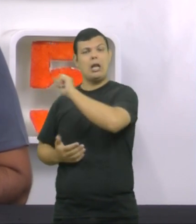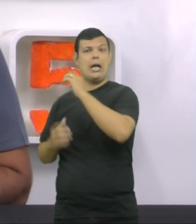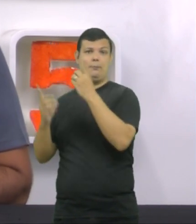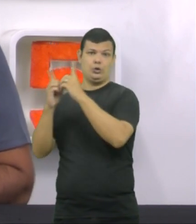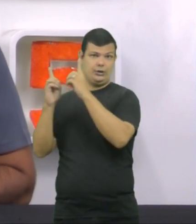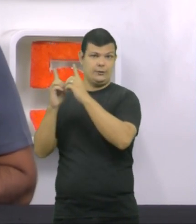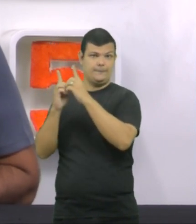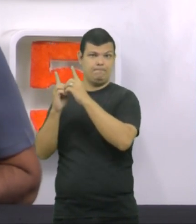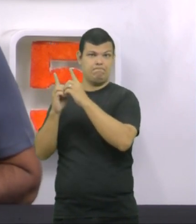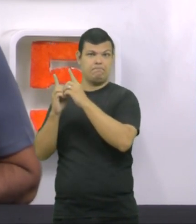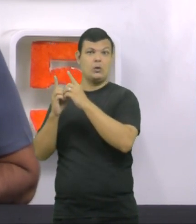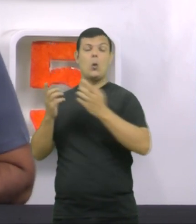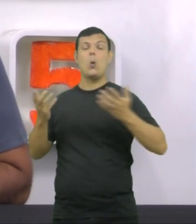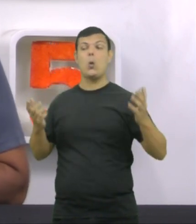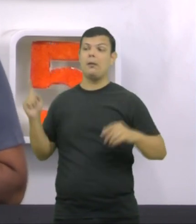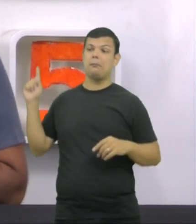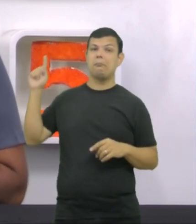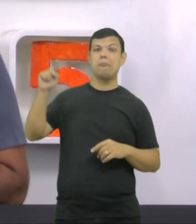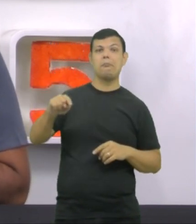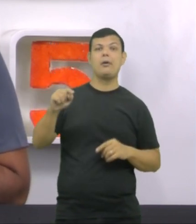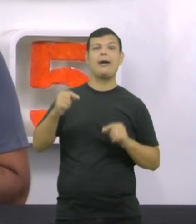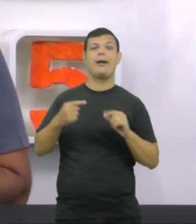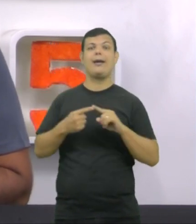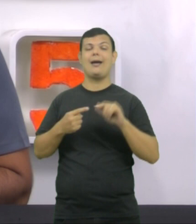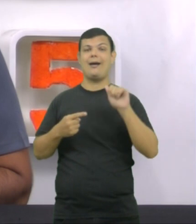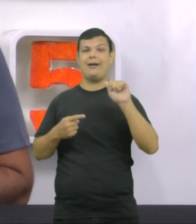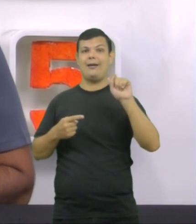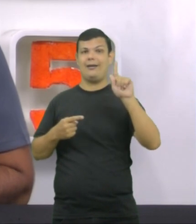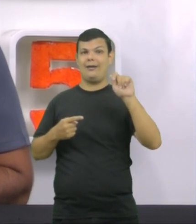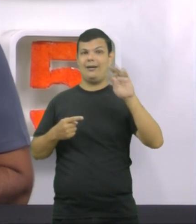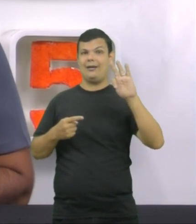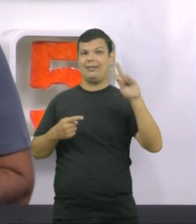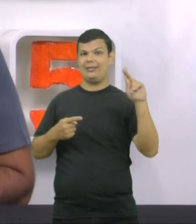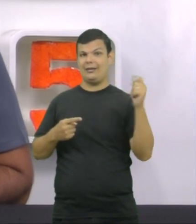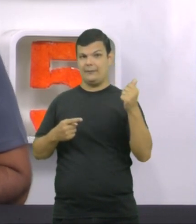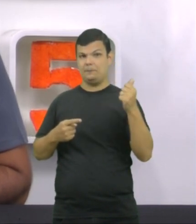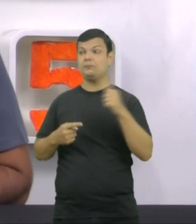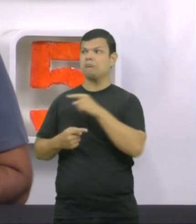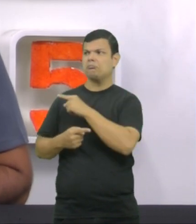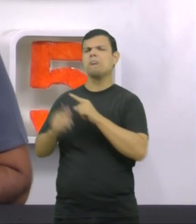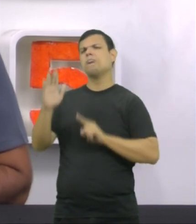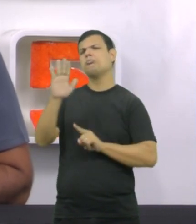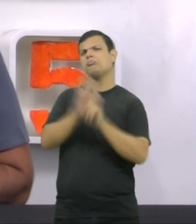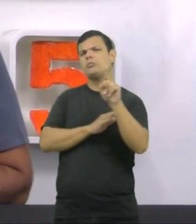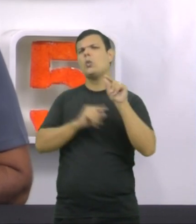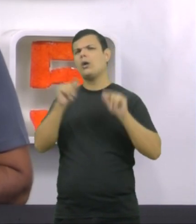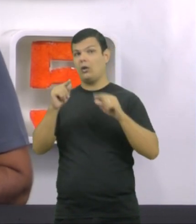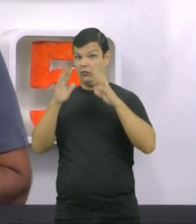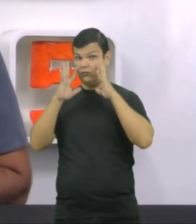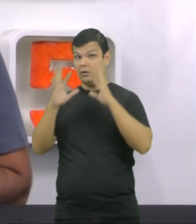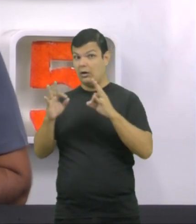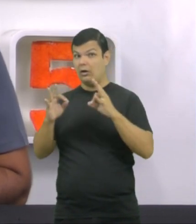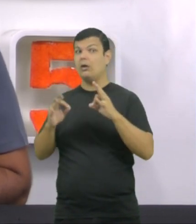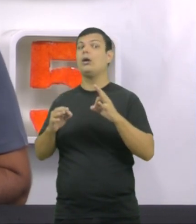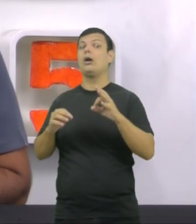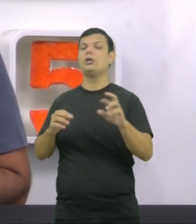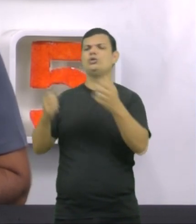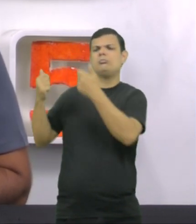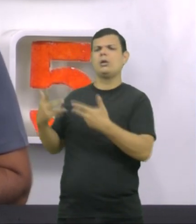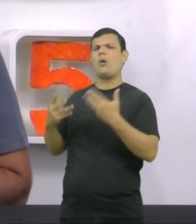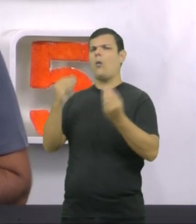Praia do Paraíso, na Ilha de Mosqueiro, tá certo? E a partir de agora eu vou tentar trazer a cada aula 1 ou 2 participações